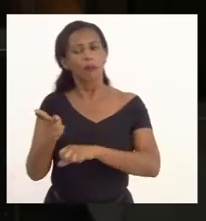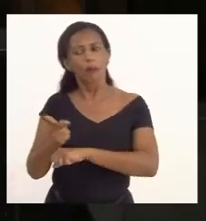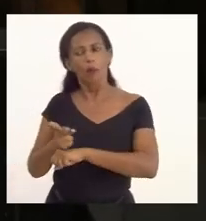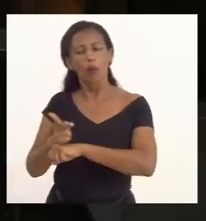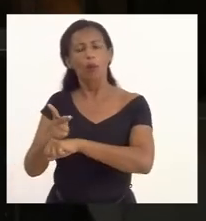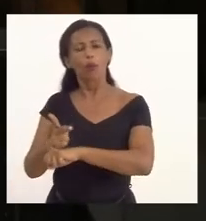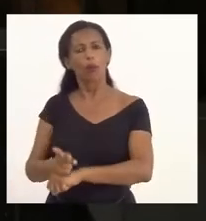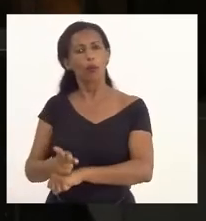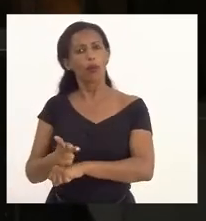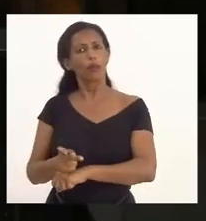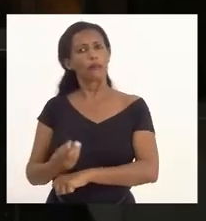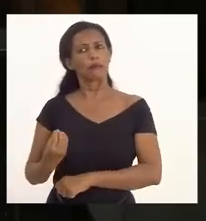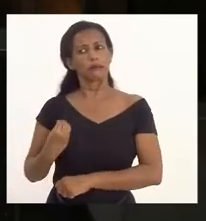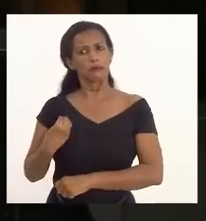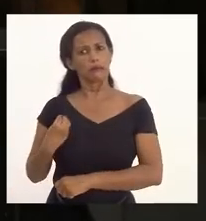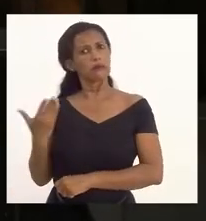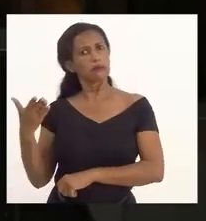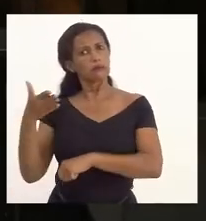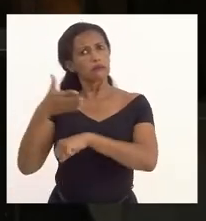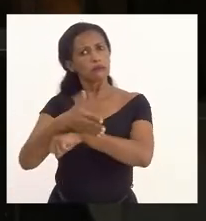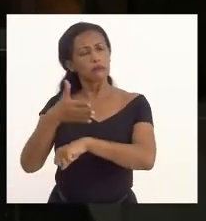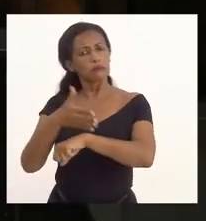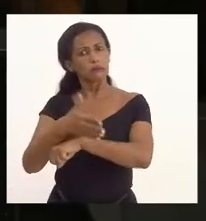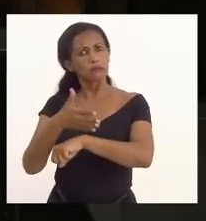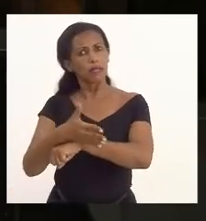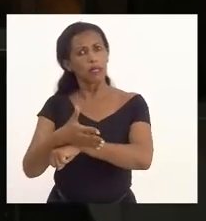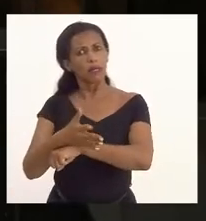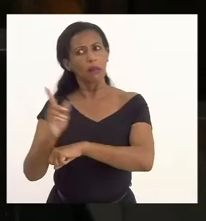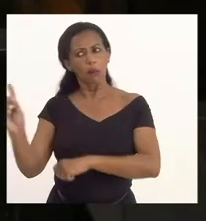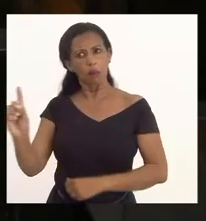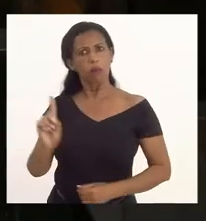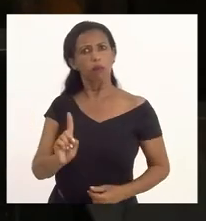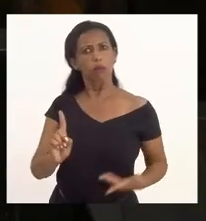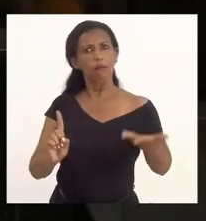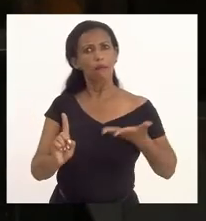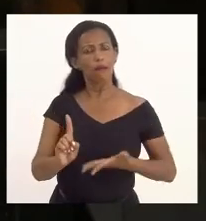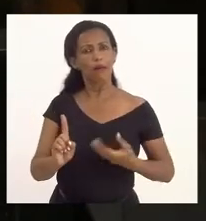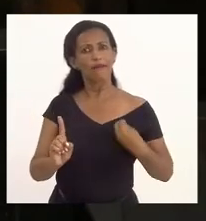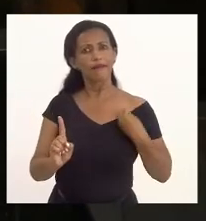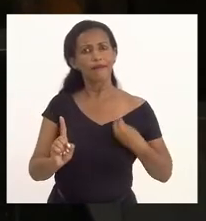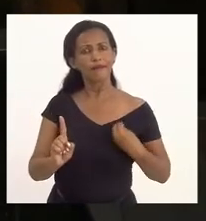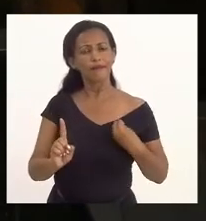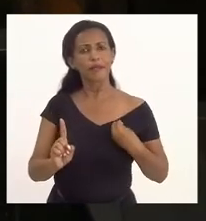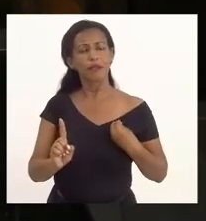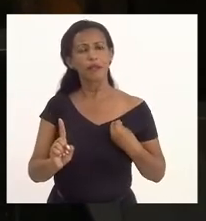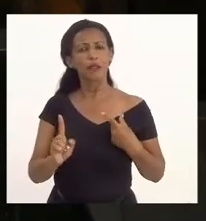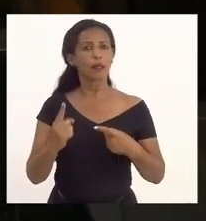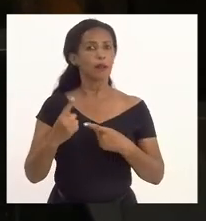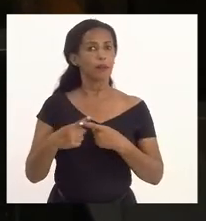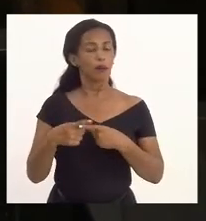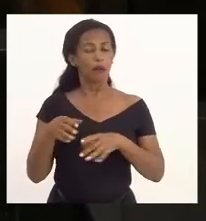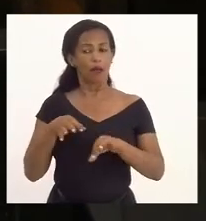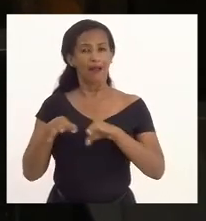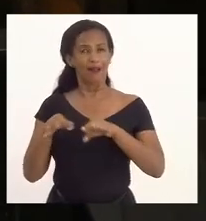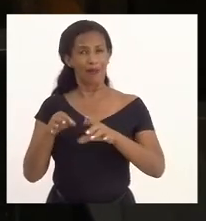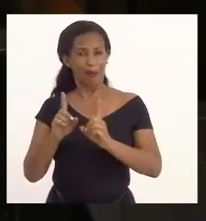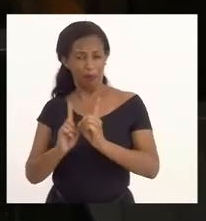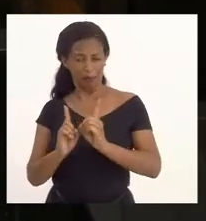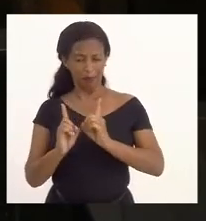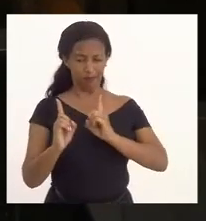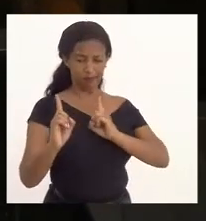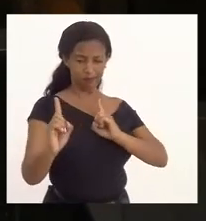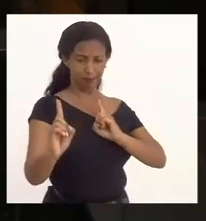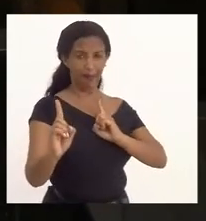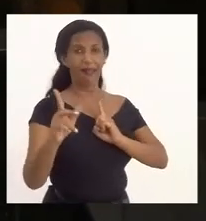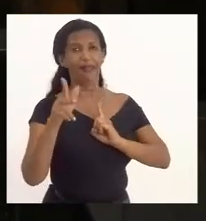estar presentes de forma presencial. Porque a forma remota, como a gente